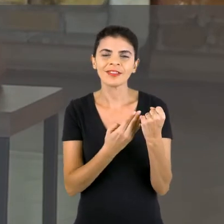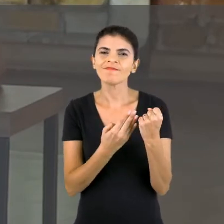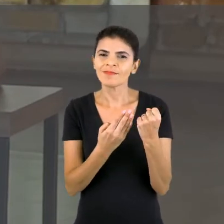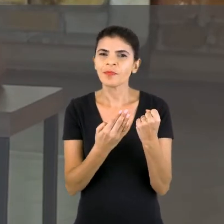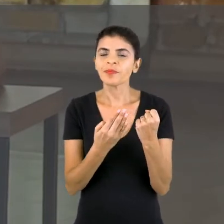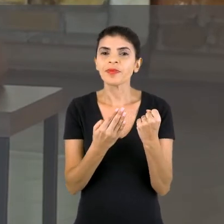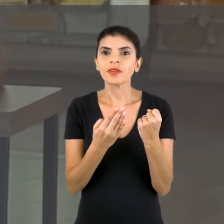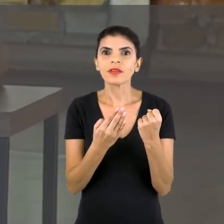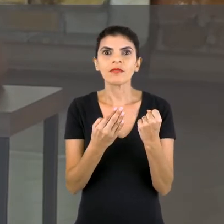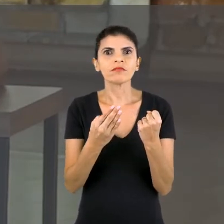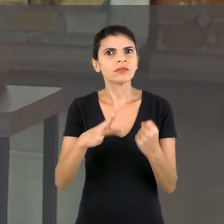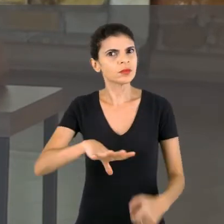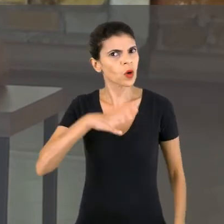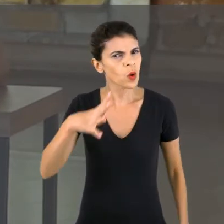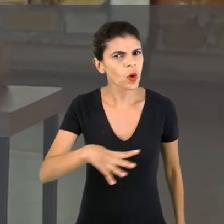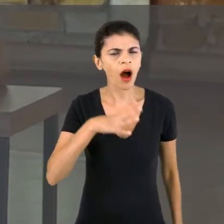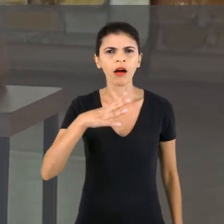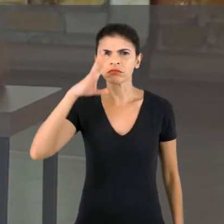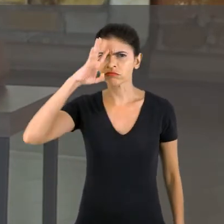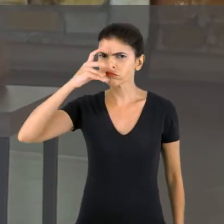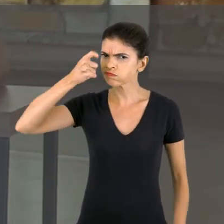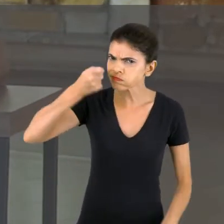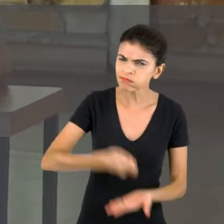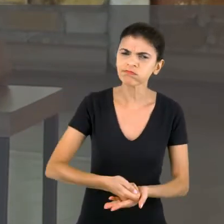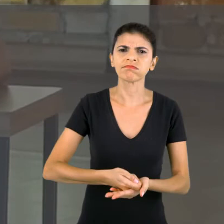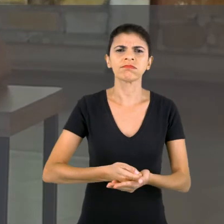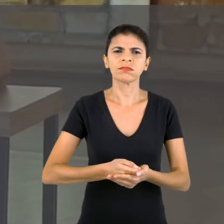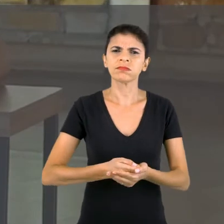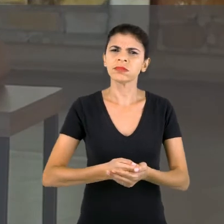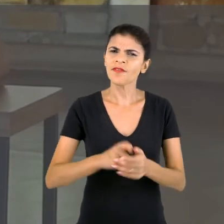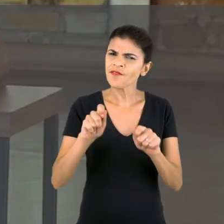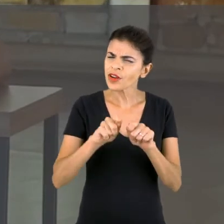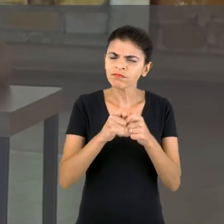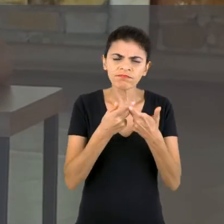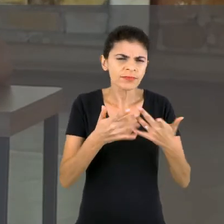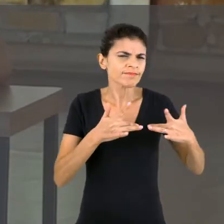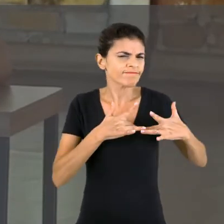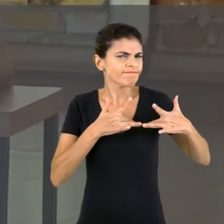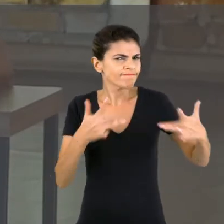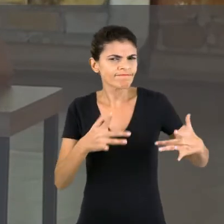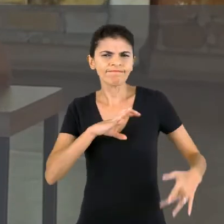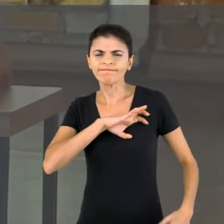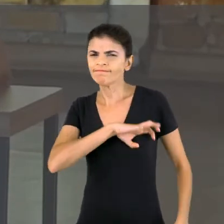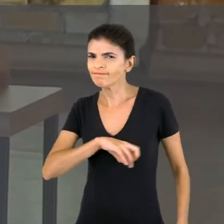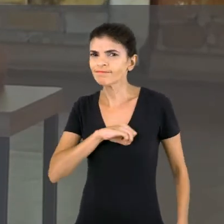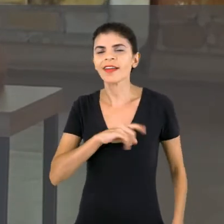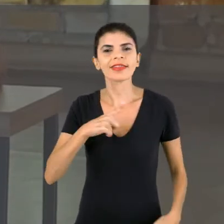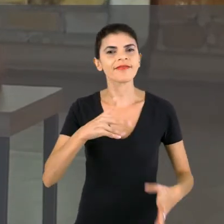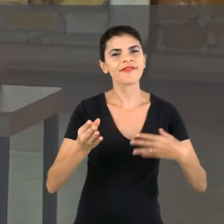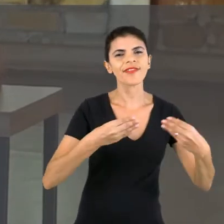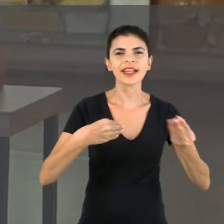que sejam determinados, sejam disciplinados, façam tudo com muito amor e